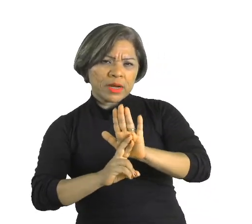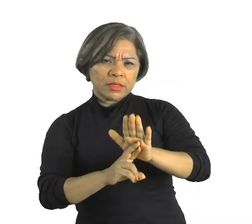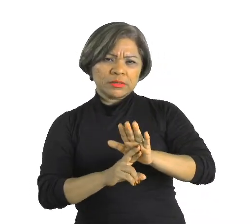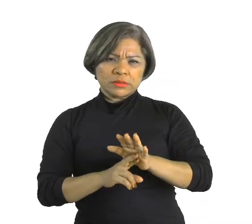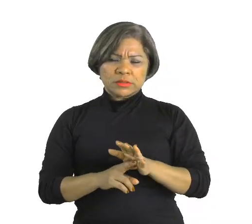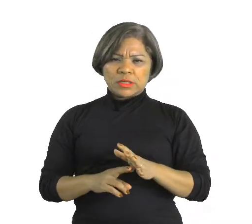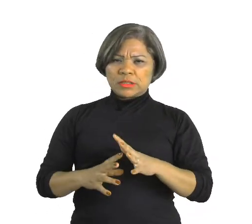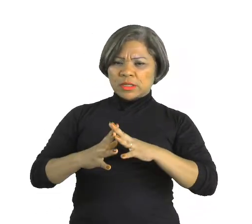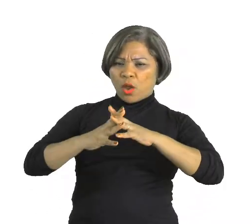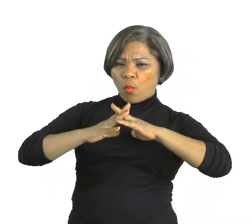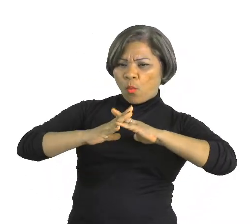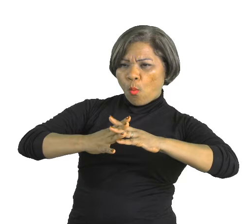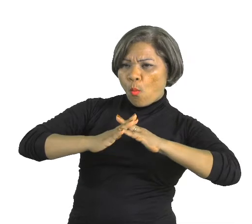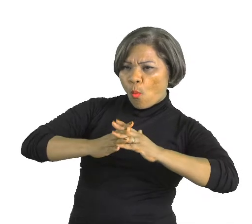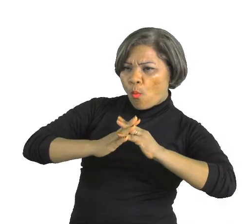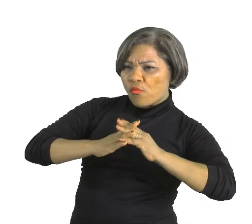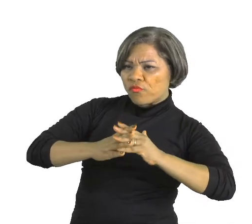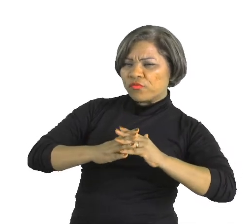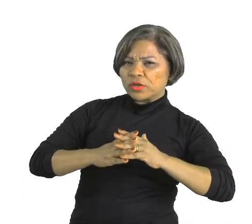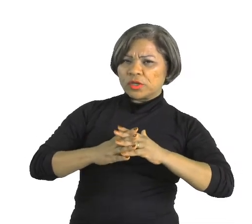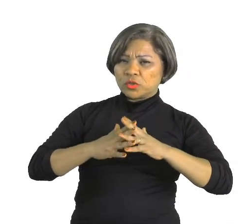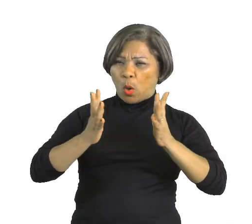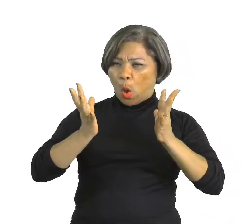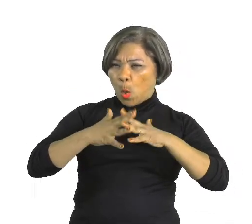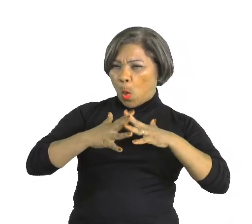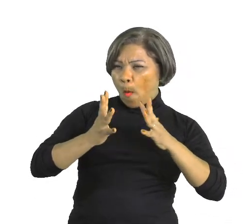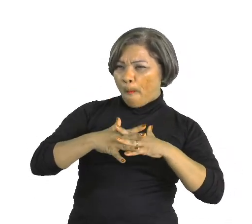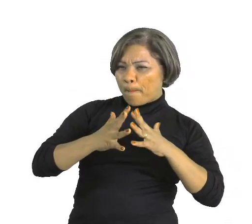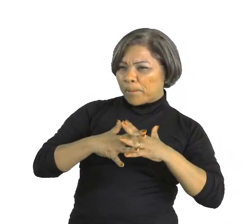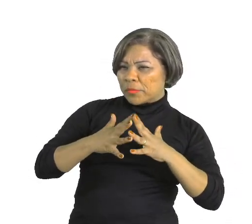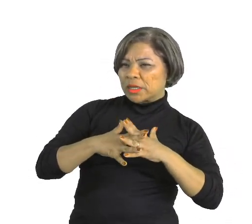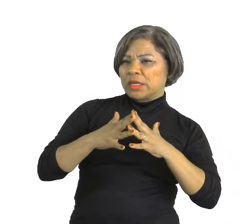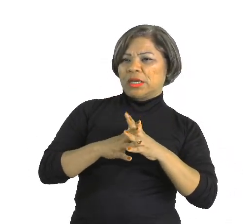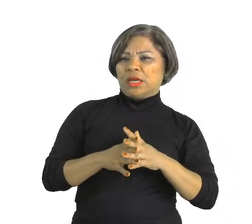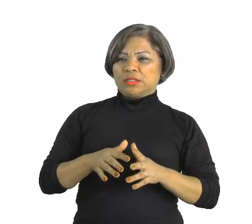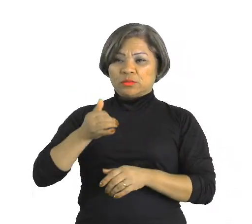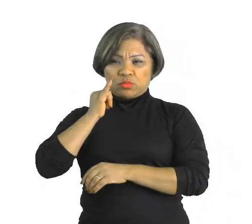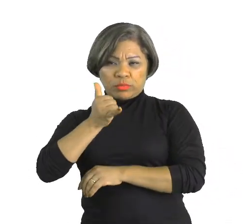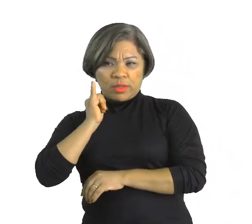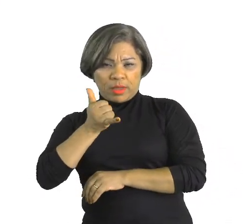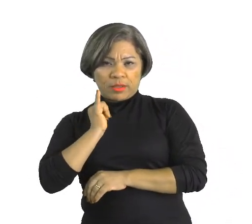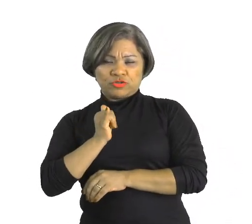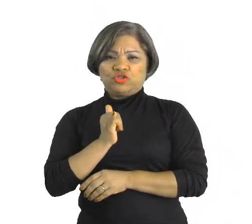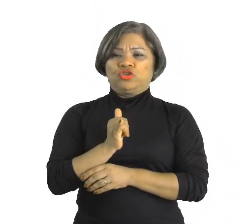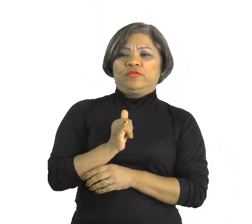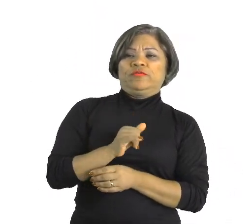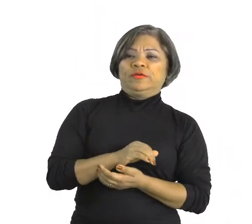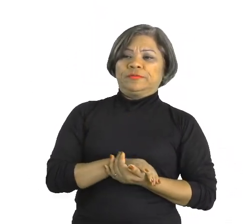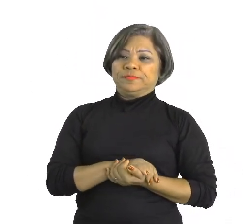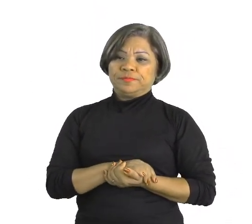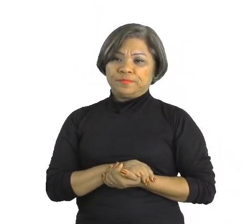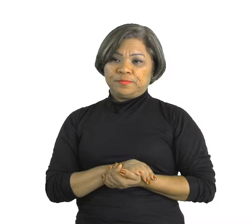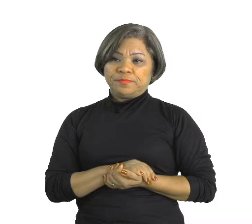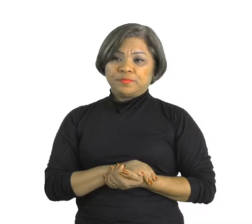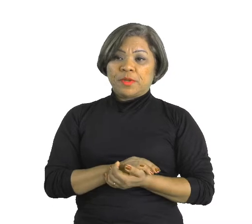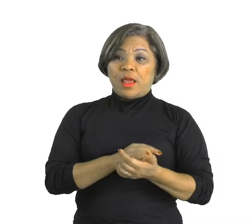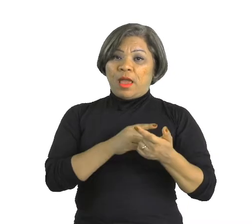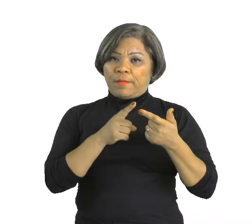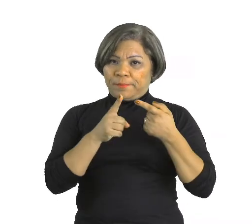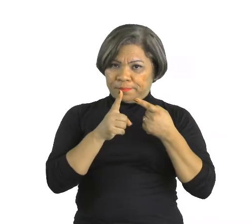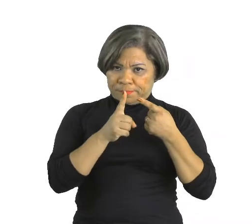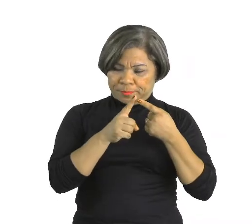é... Nós temos aí 4 opções, eu vou ler cada uma delas, tá? A primeira opção é a